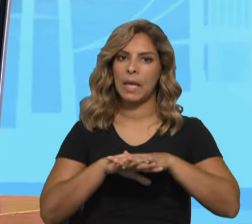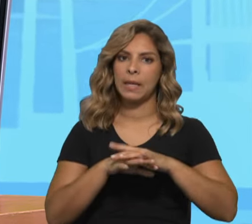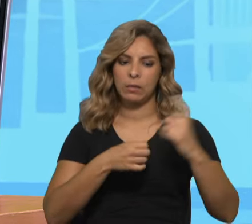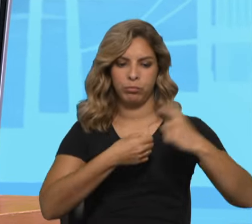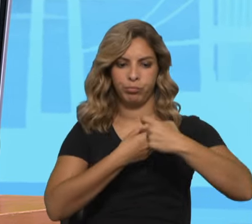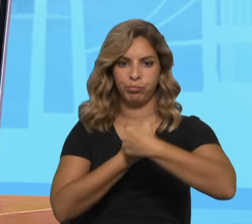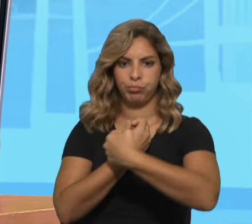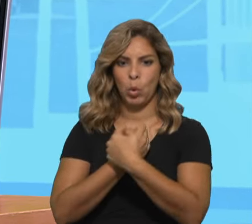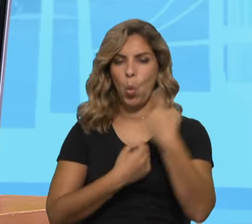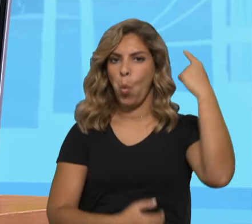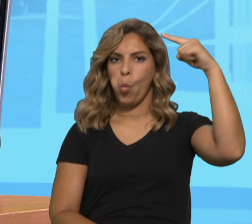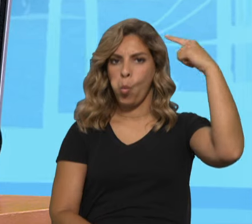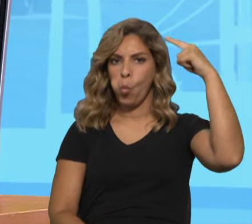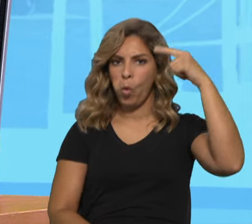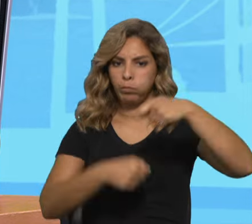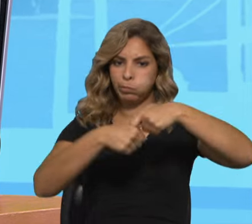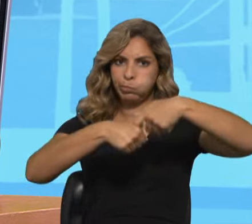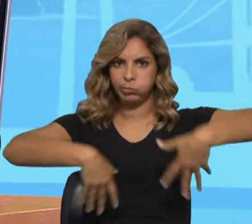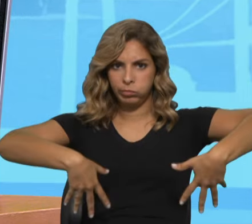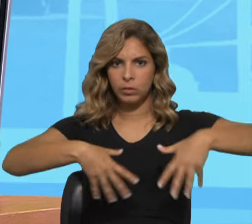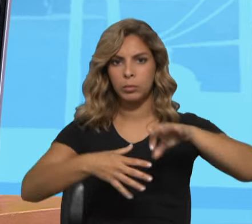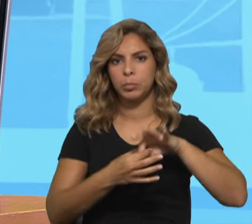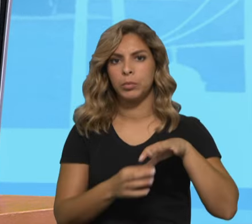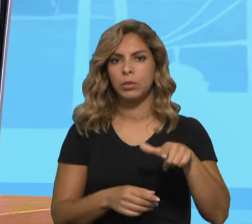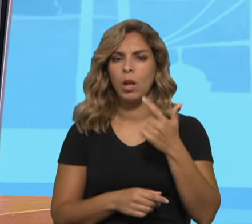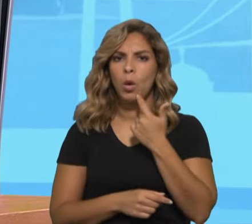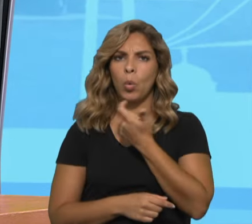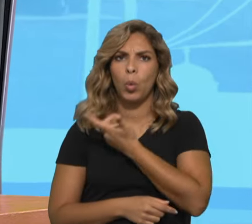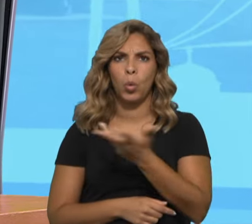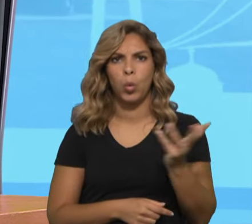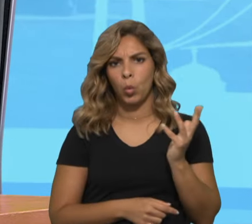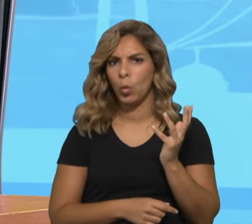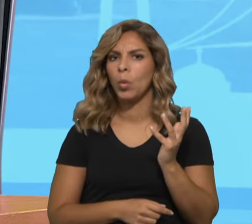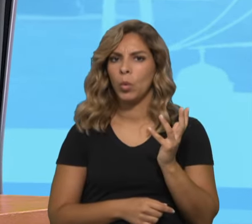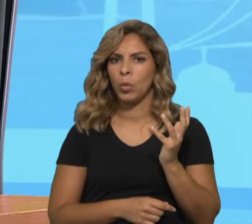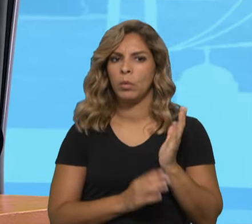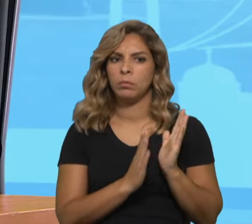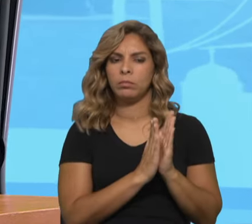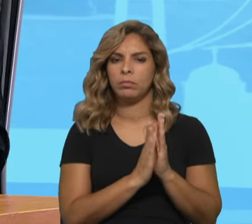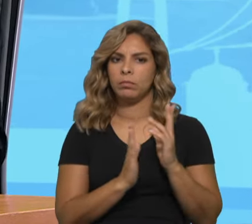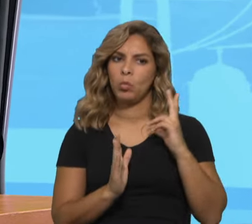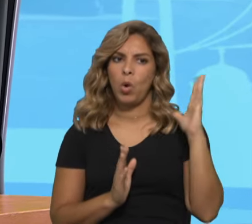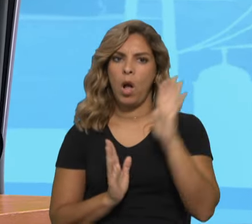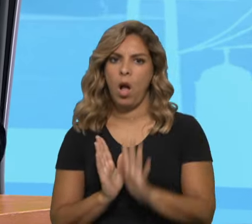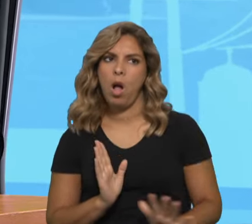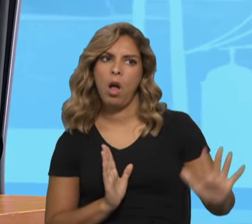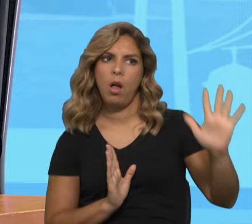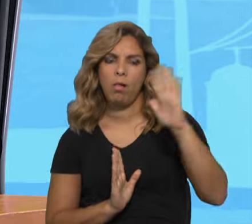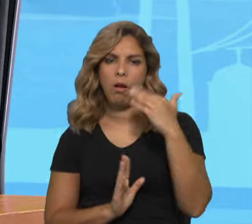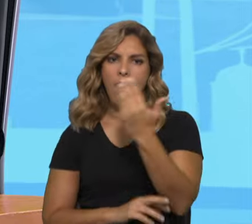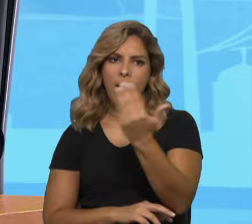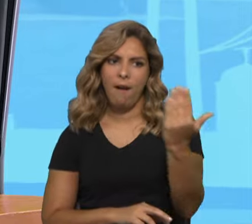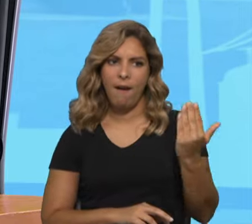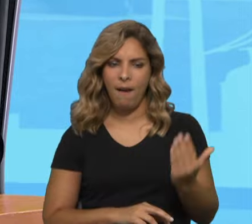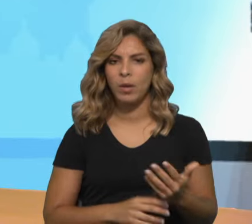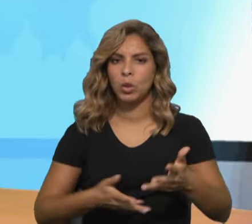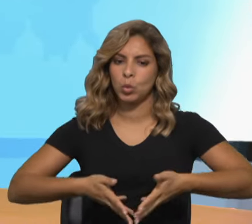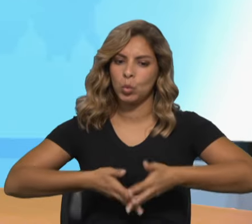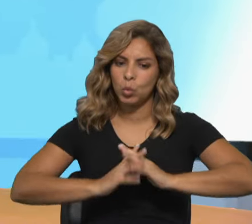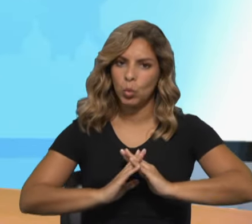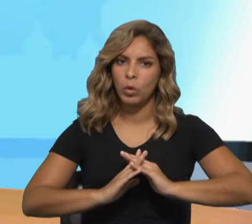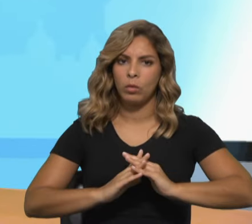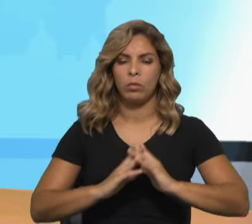país. Nós cobrimos todos os centímetros quadrados do país com uma estrutura